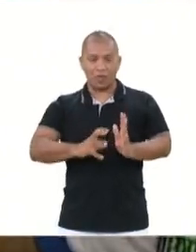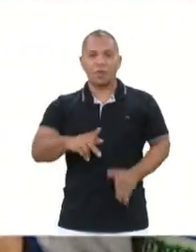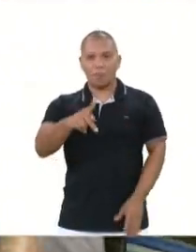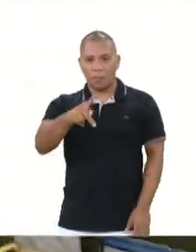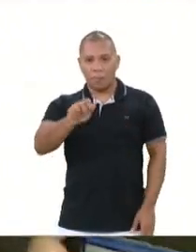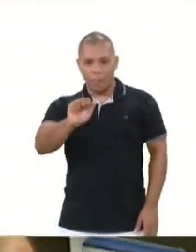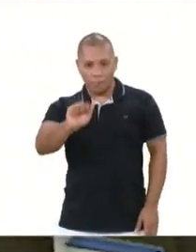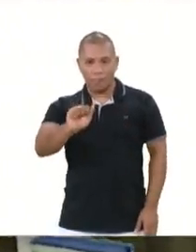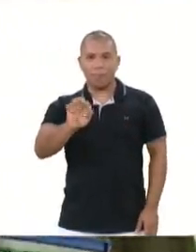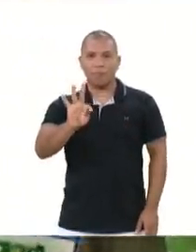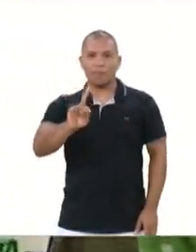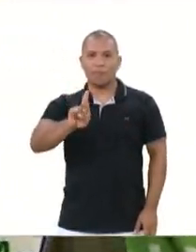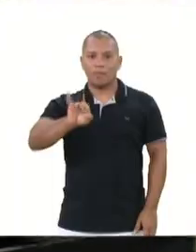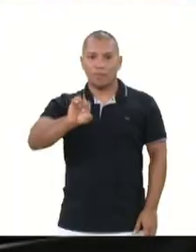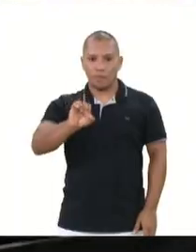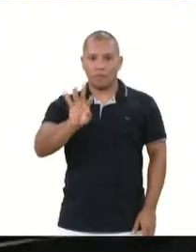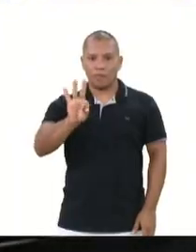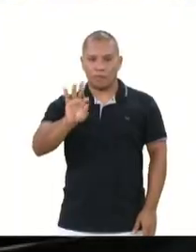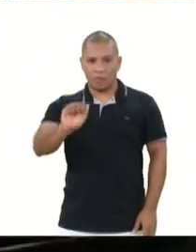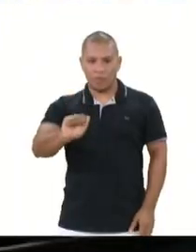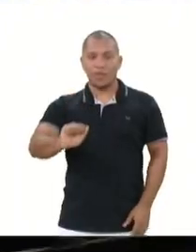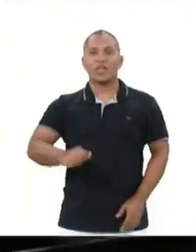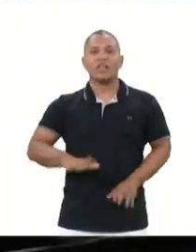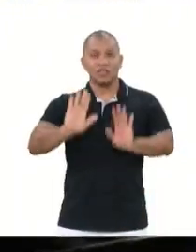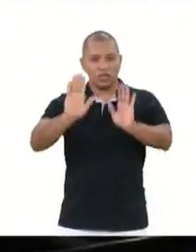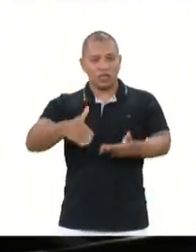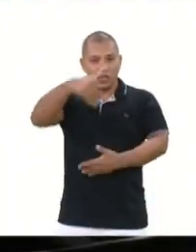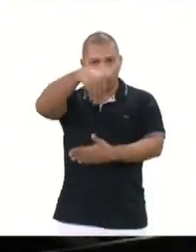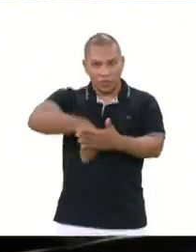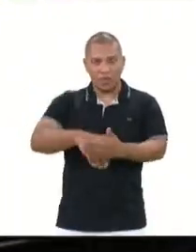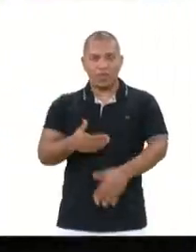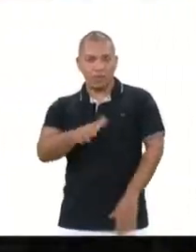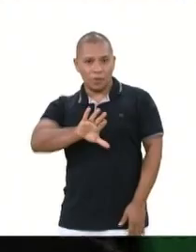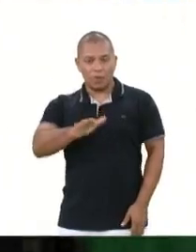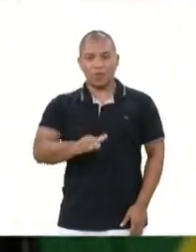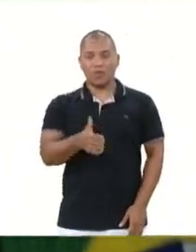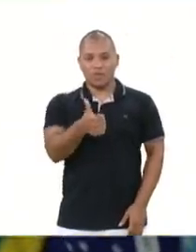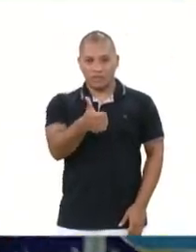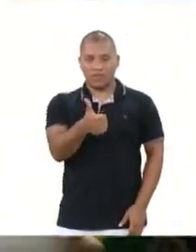23,06% dos votos válidos no primeiro turno, o equivalente a